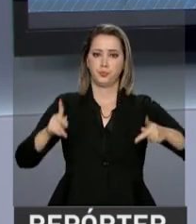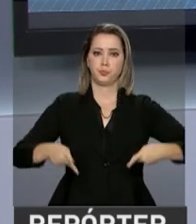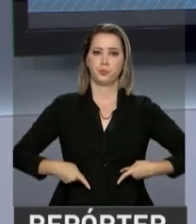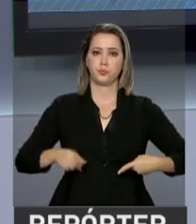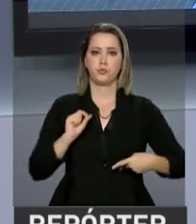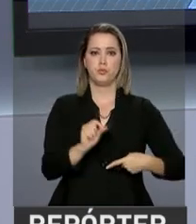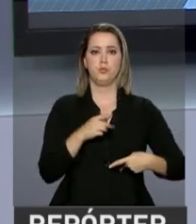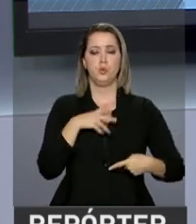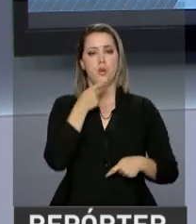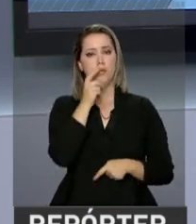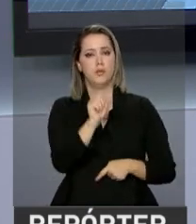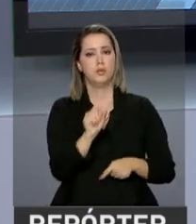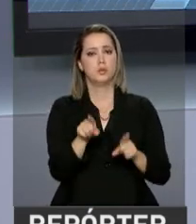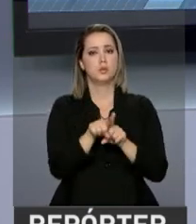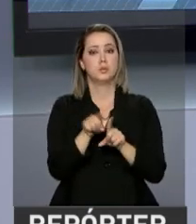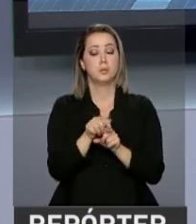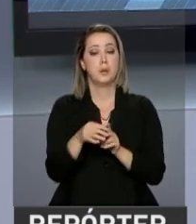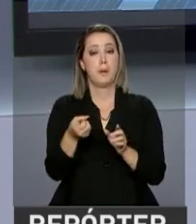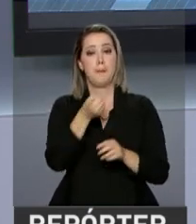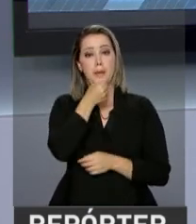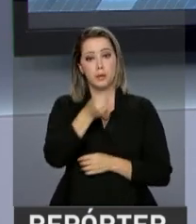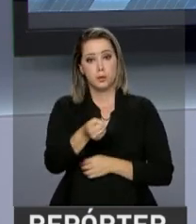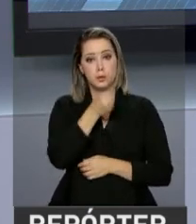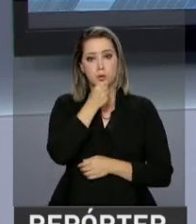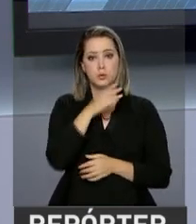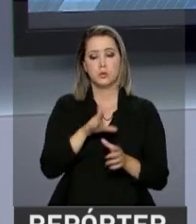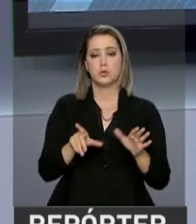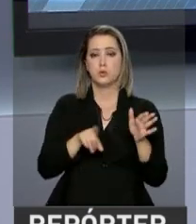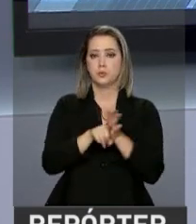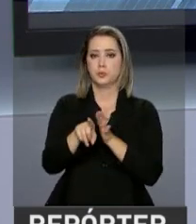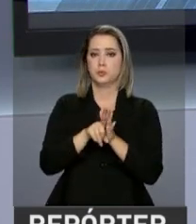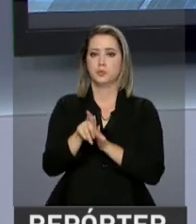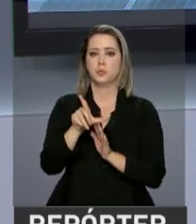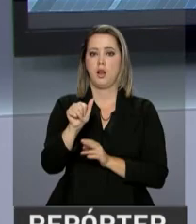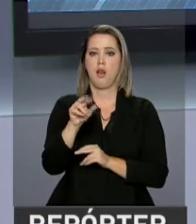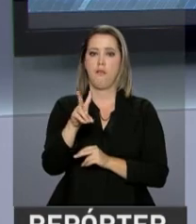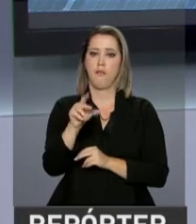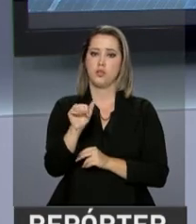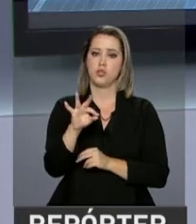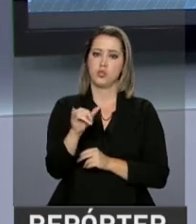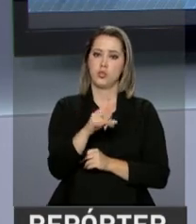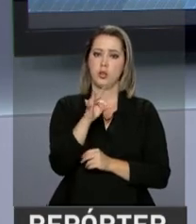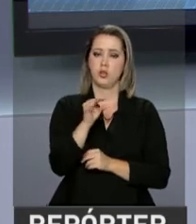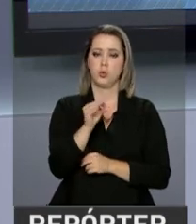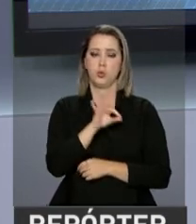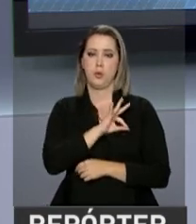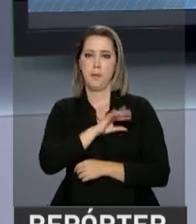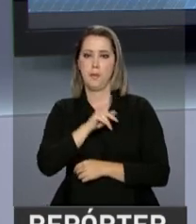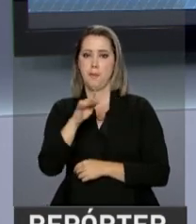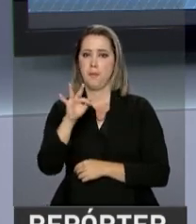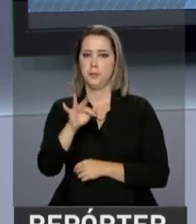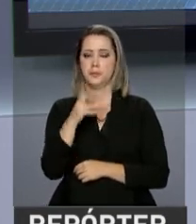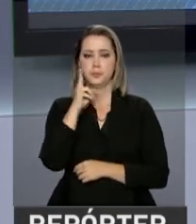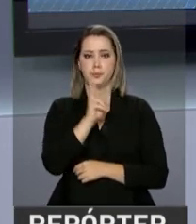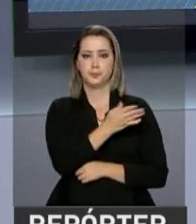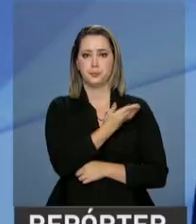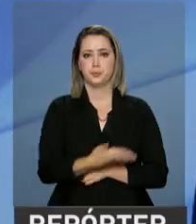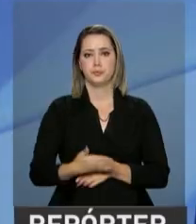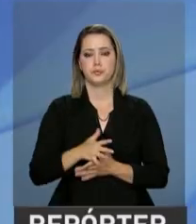O ministro respondeu também a perguntas sobre a Operação Lava Jato e a Polícia Federal. Vamos acompanhar na reportagem.